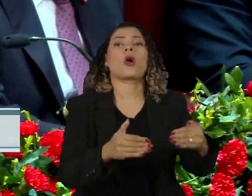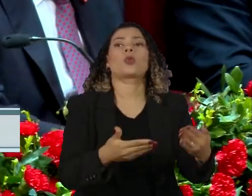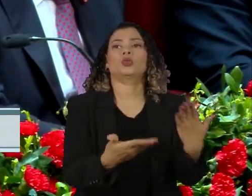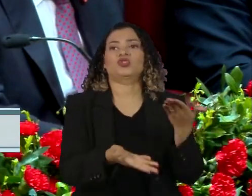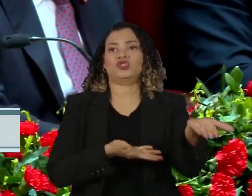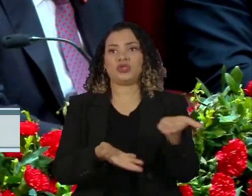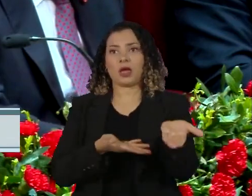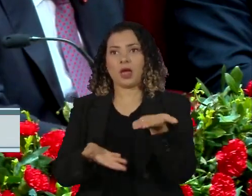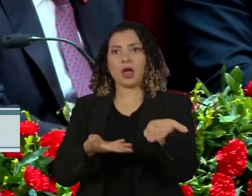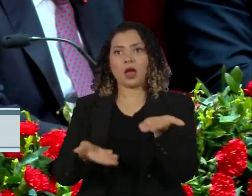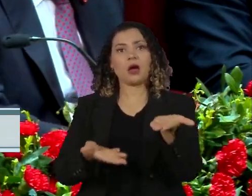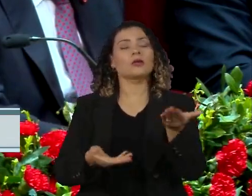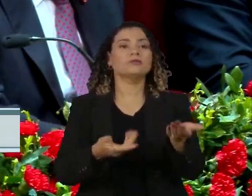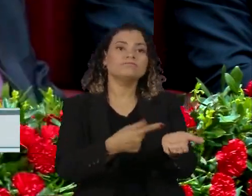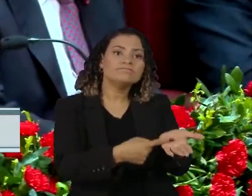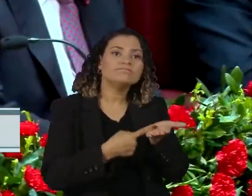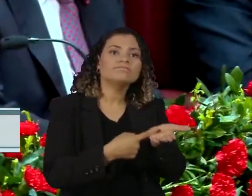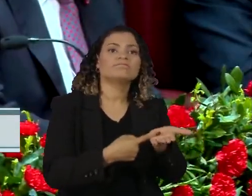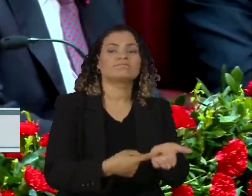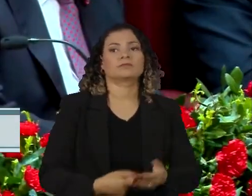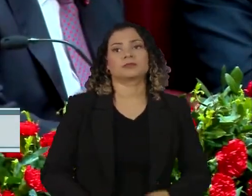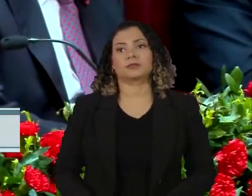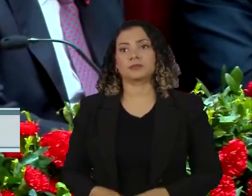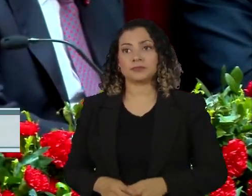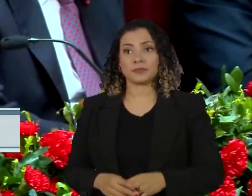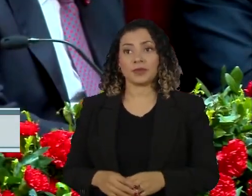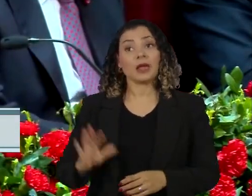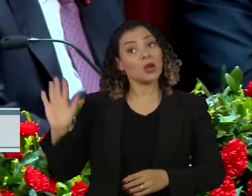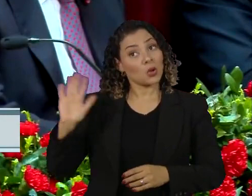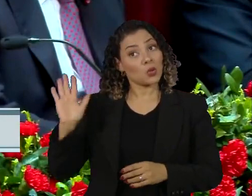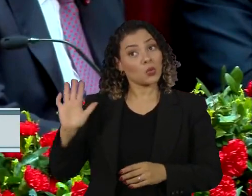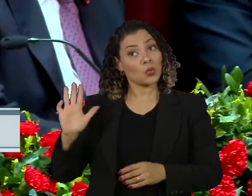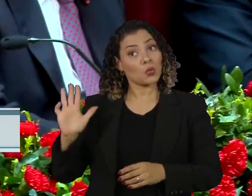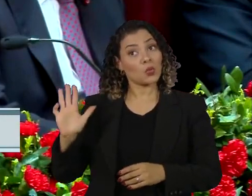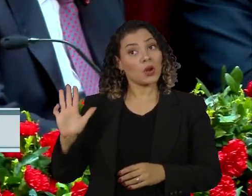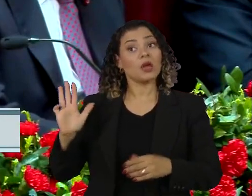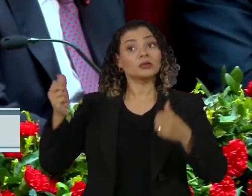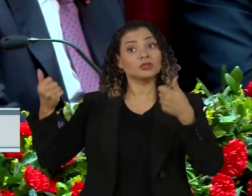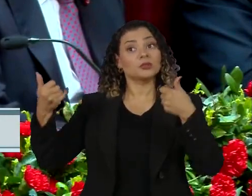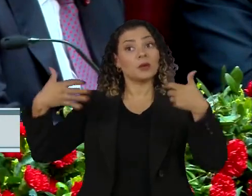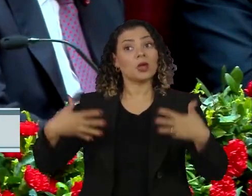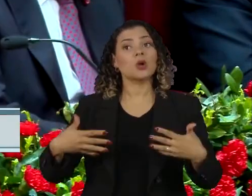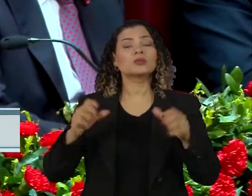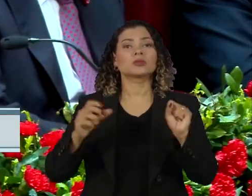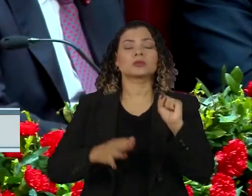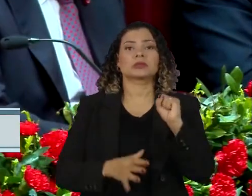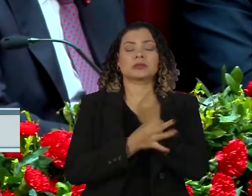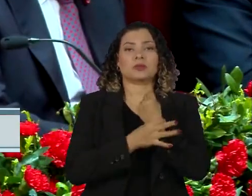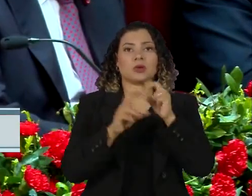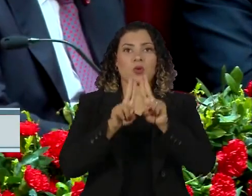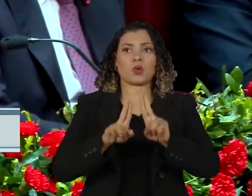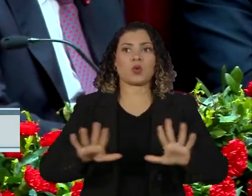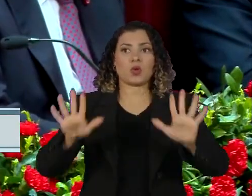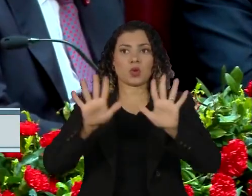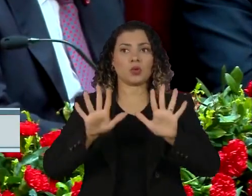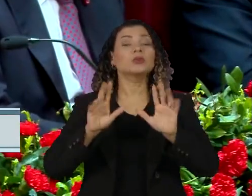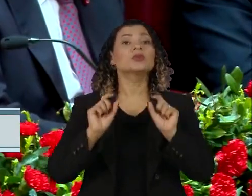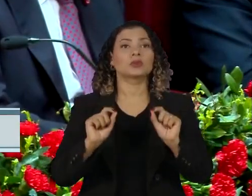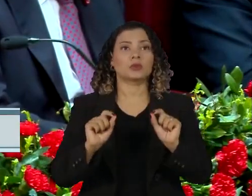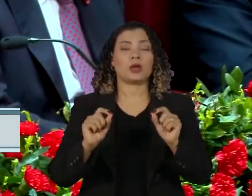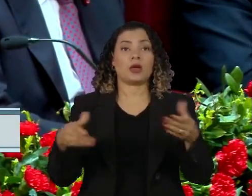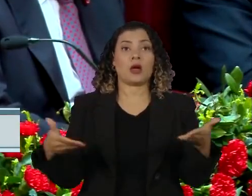diálogo e na negociação política. Lula também disse que a formação do Conselho de Segurança da ONU não responde mais